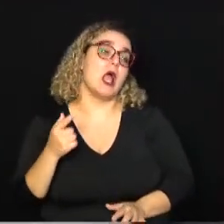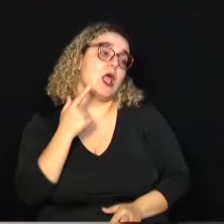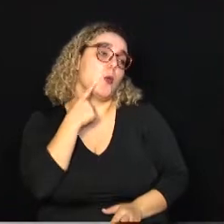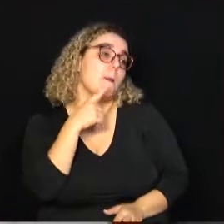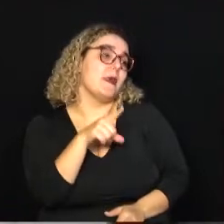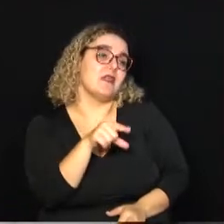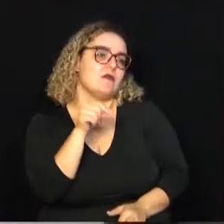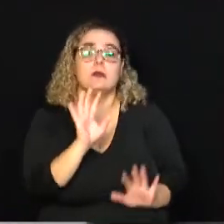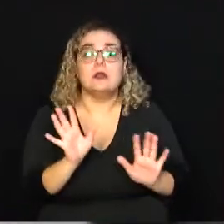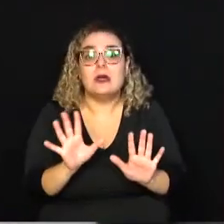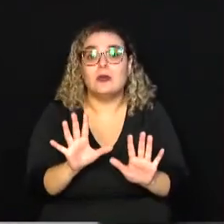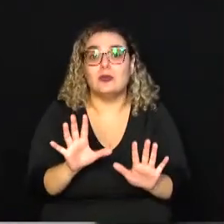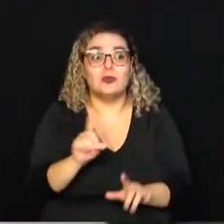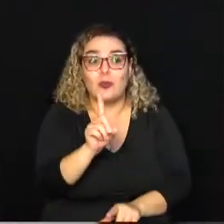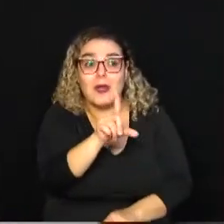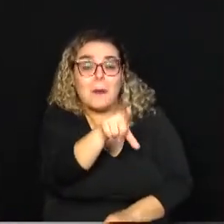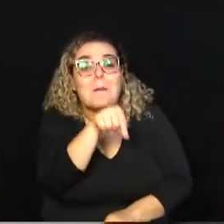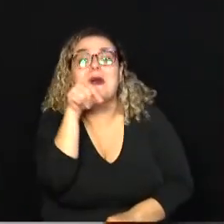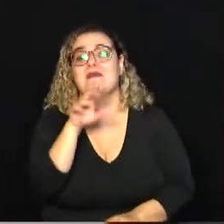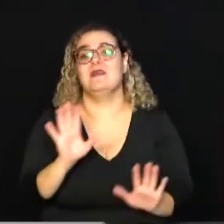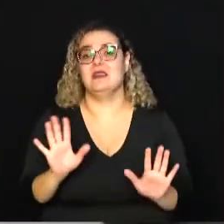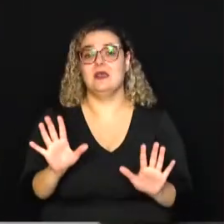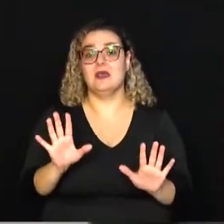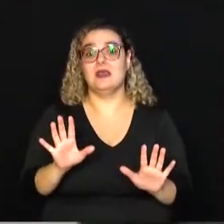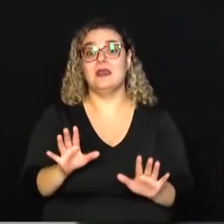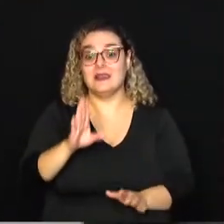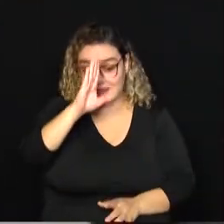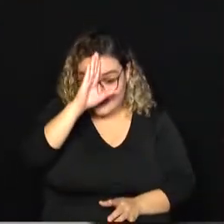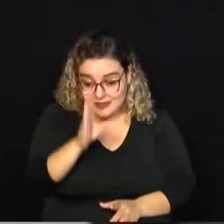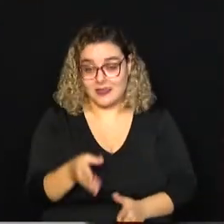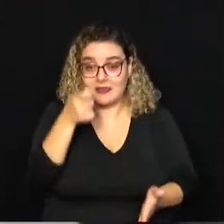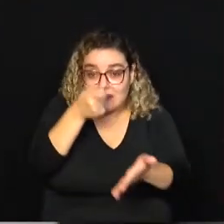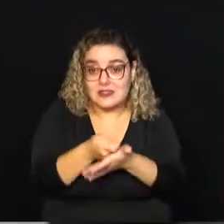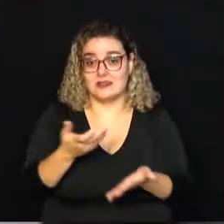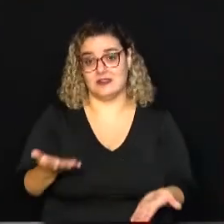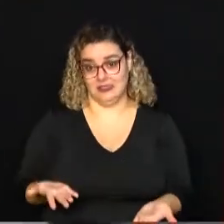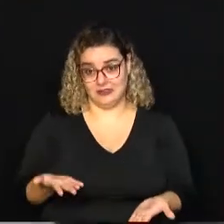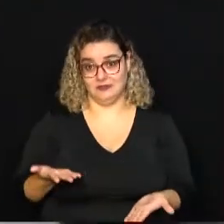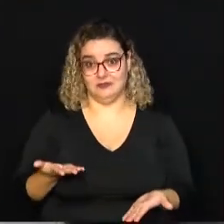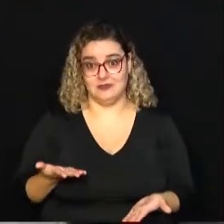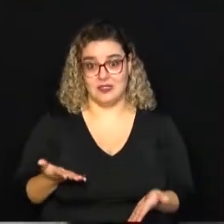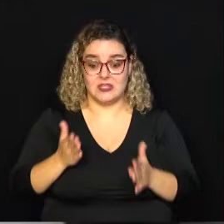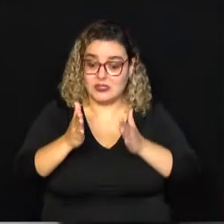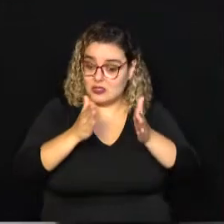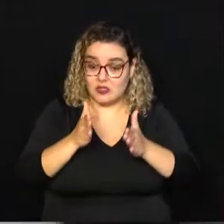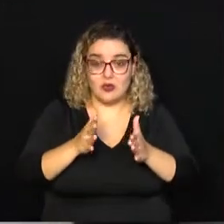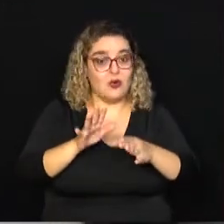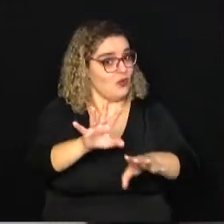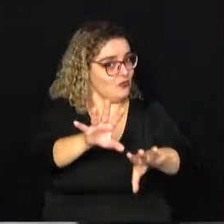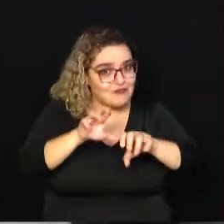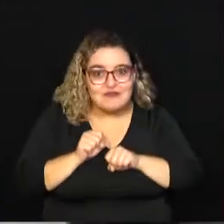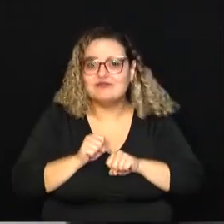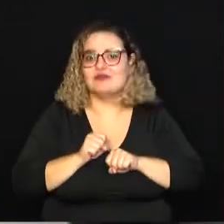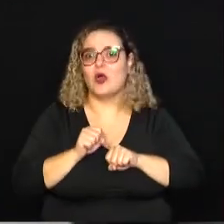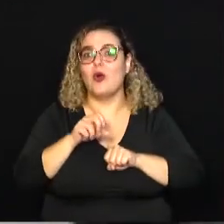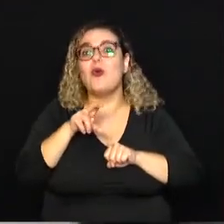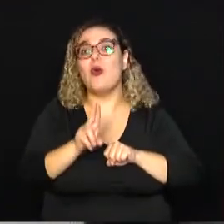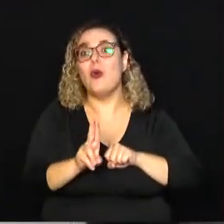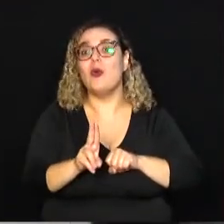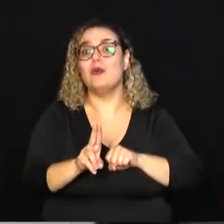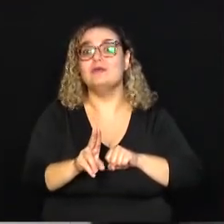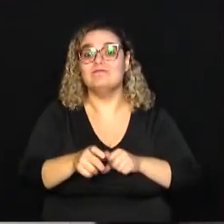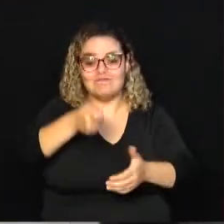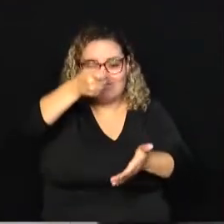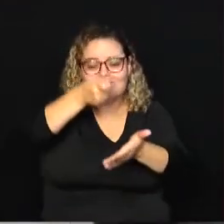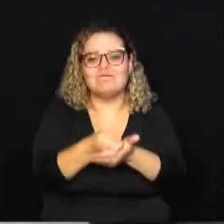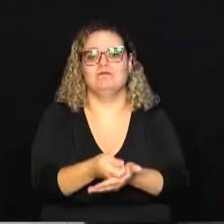isso aqui. Não se trata de preferir, se trata de optar, né? Porque chega um determinado momento em que ou você adota certas medidas ou você decide que